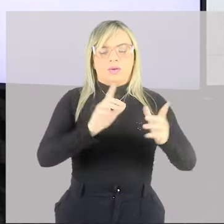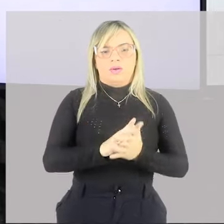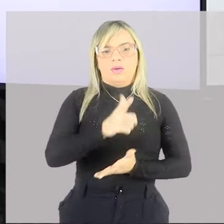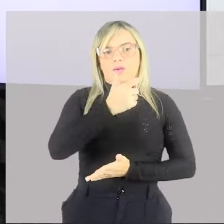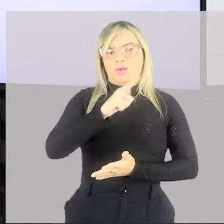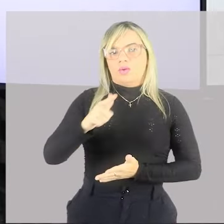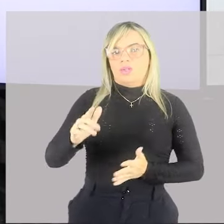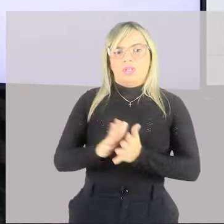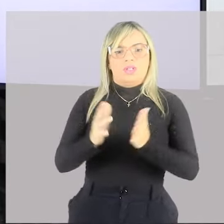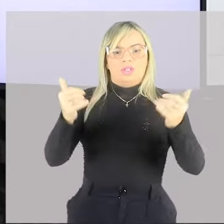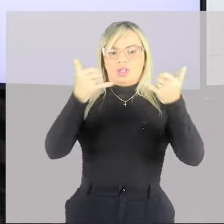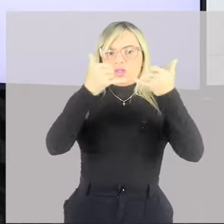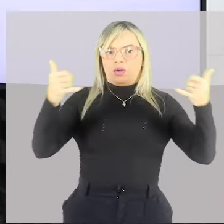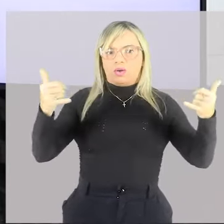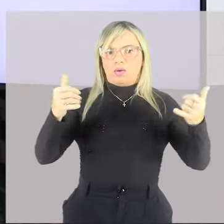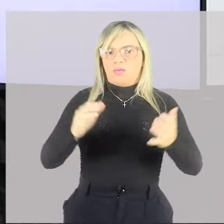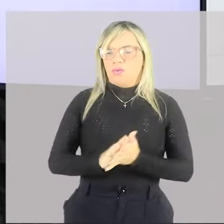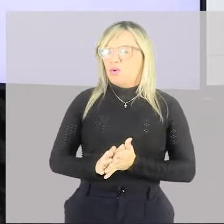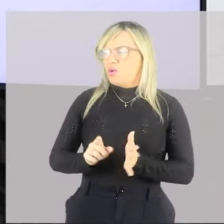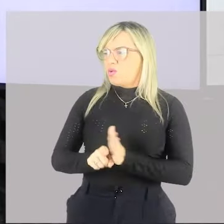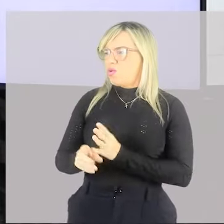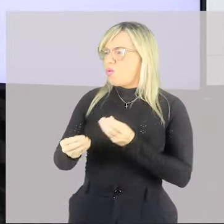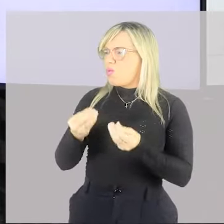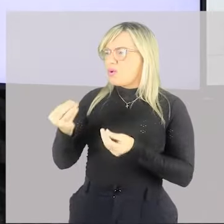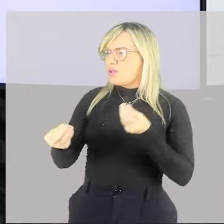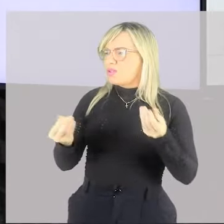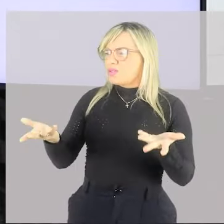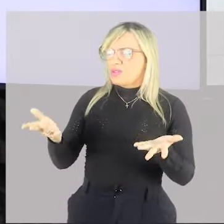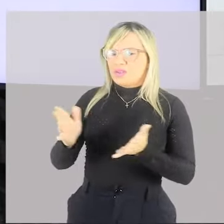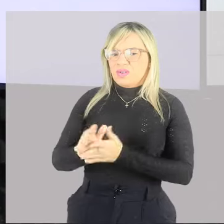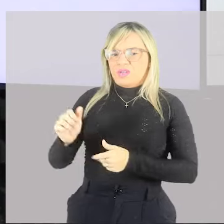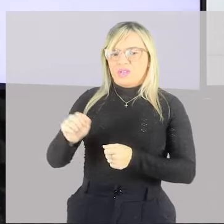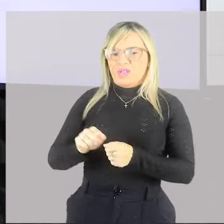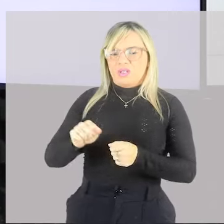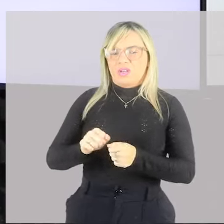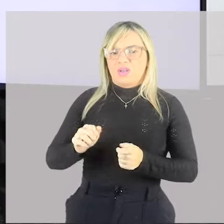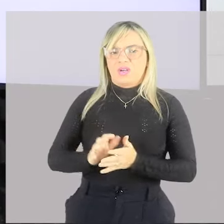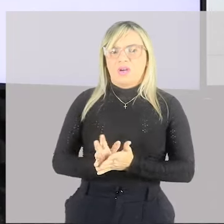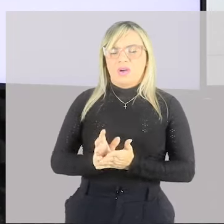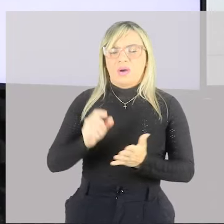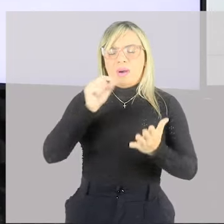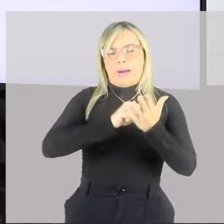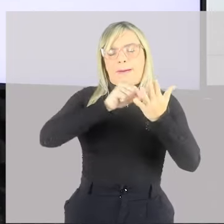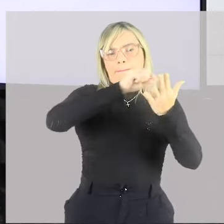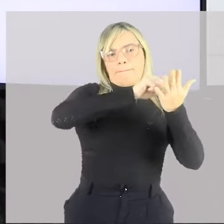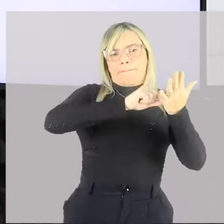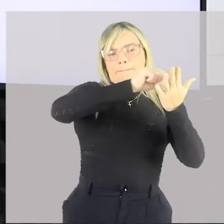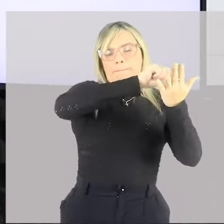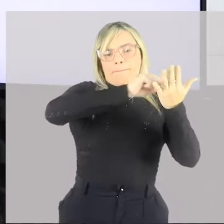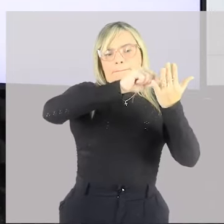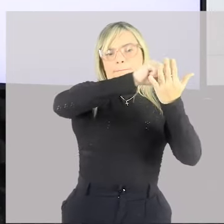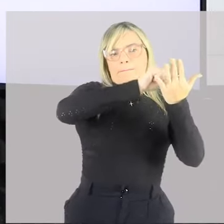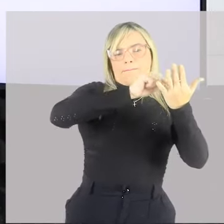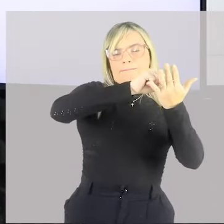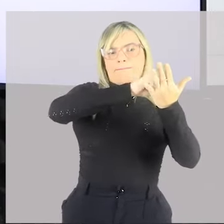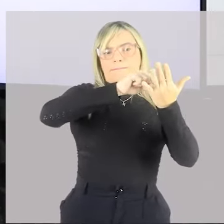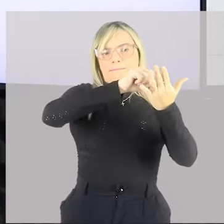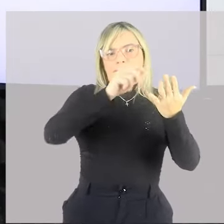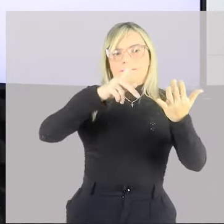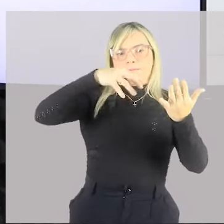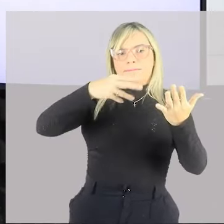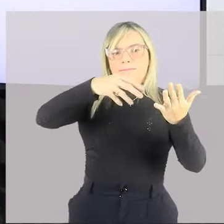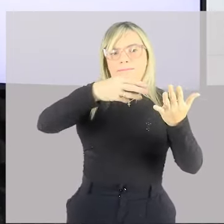uma linha sequer Oi professor Como assim essa obra é só mancha ponto é como se fossse pixels a gente